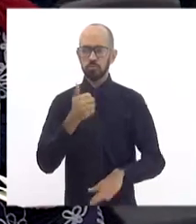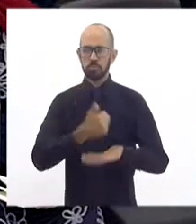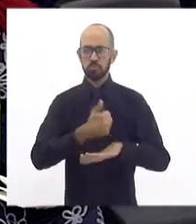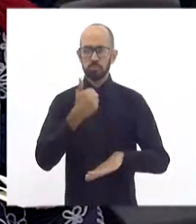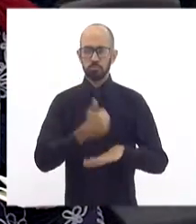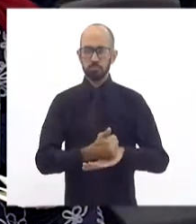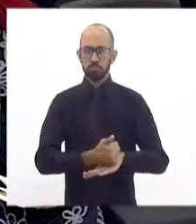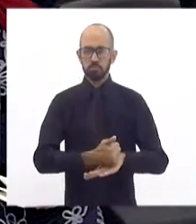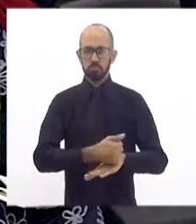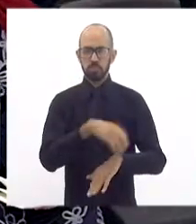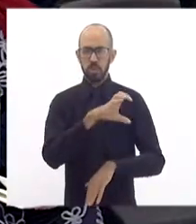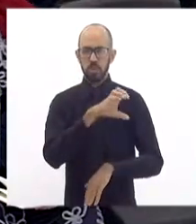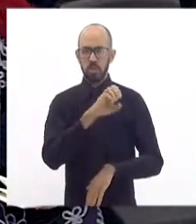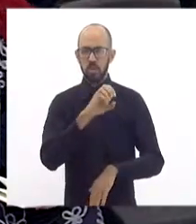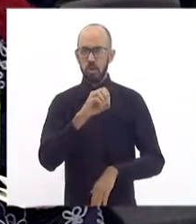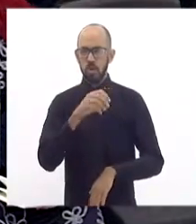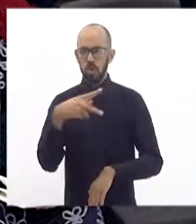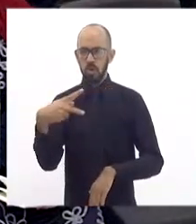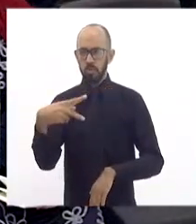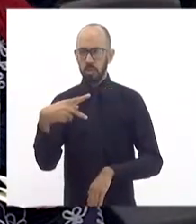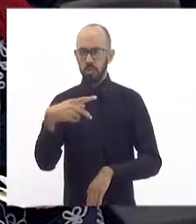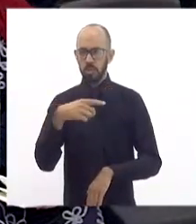energético da coppe-ufrj orizio